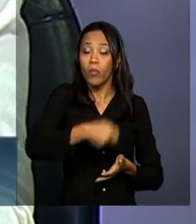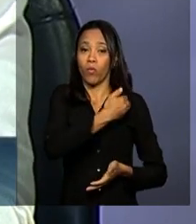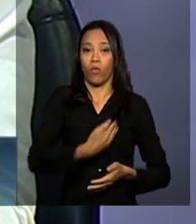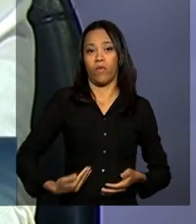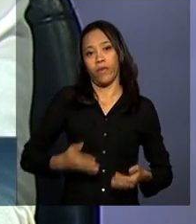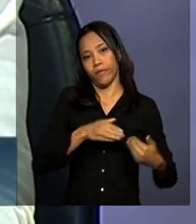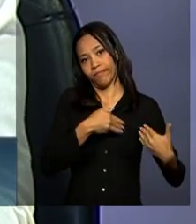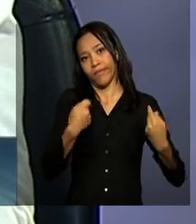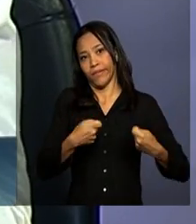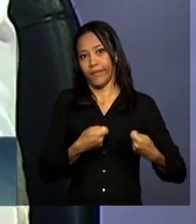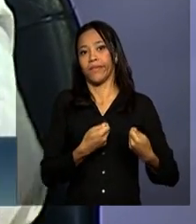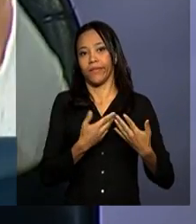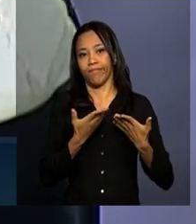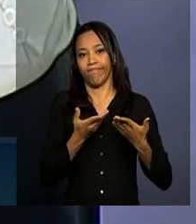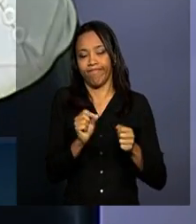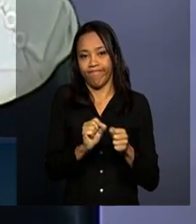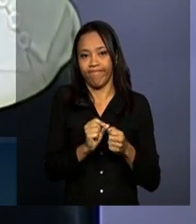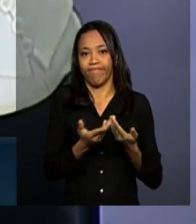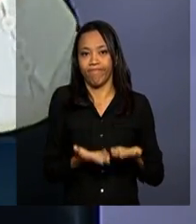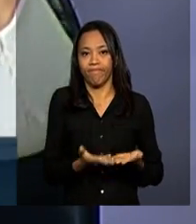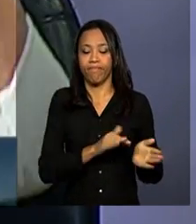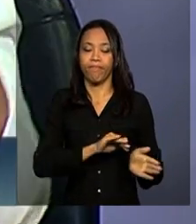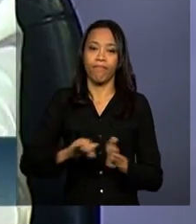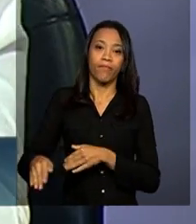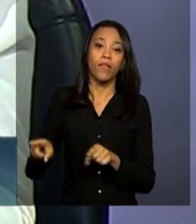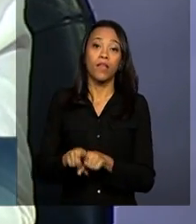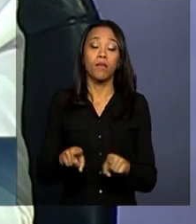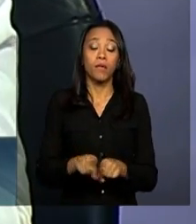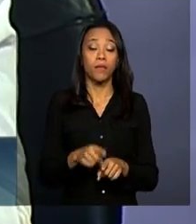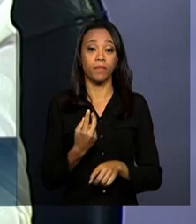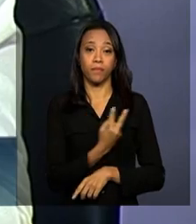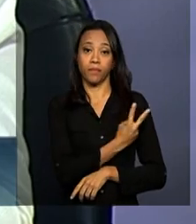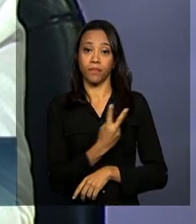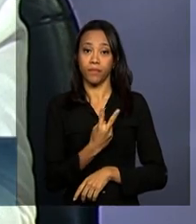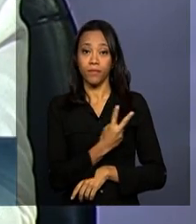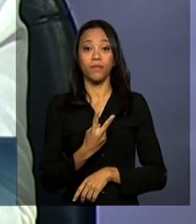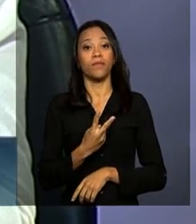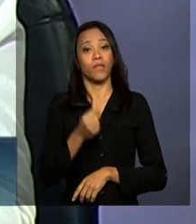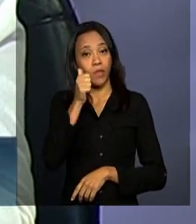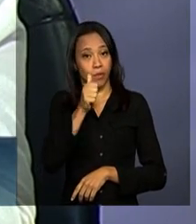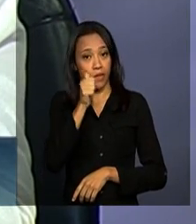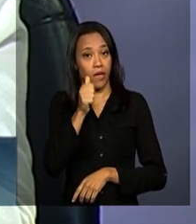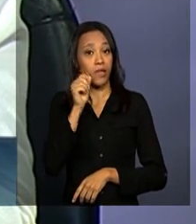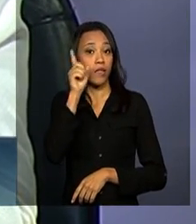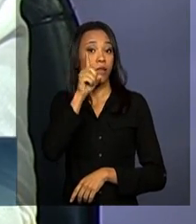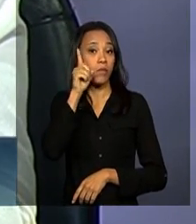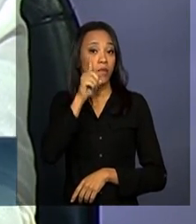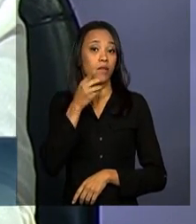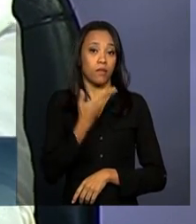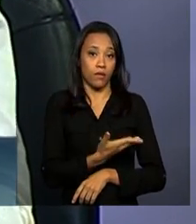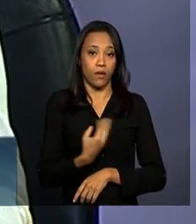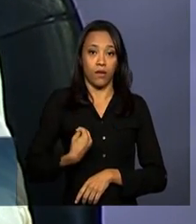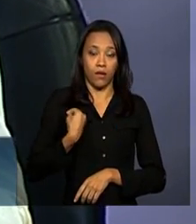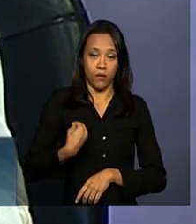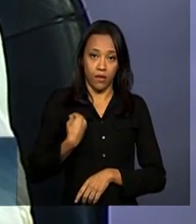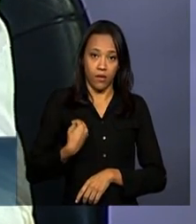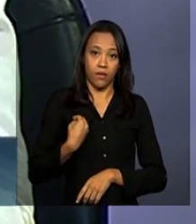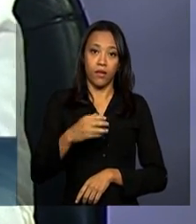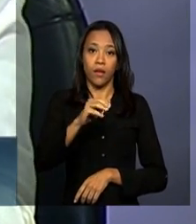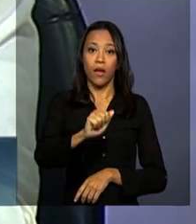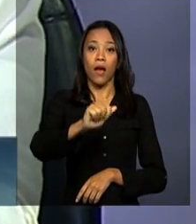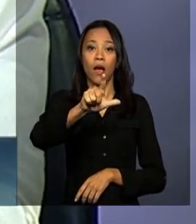tem que adotar. As nossas duas queridas parlamentares, né, Alcione Barbalho, que